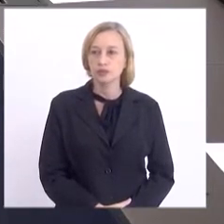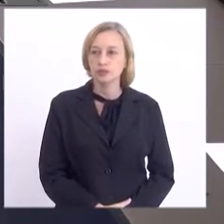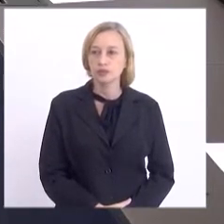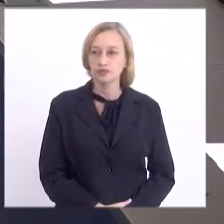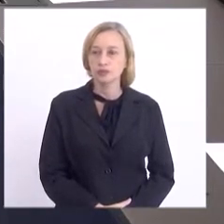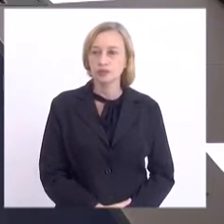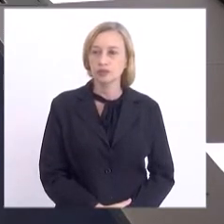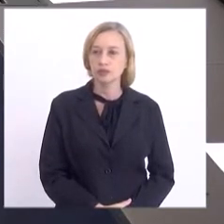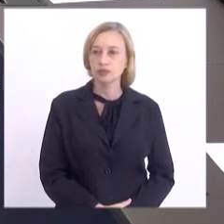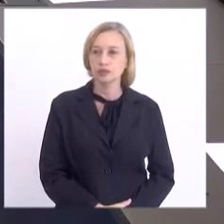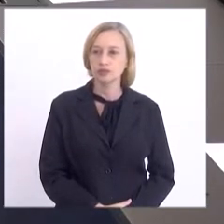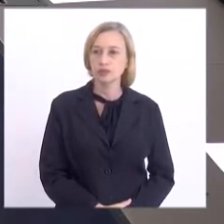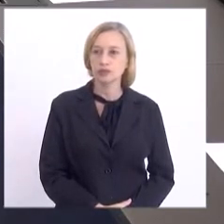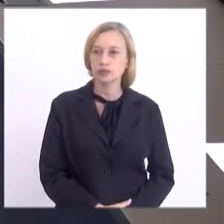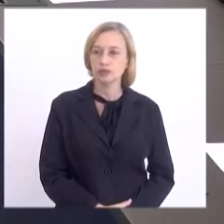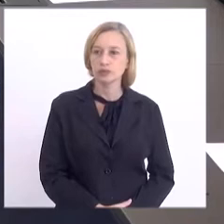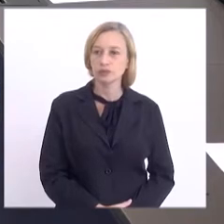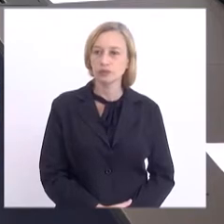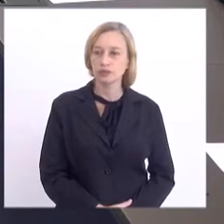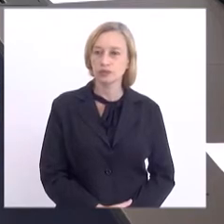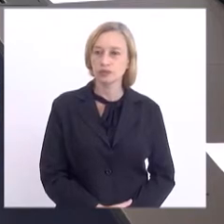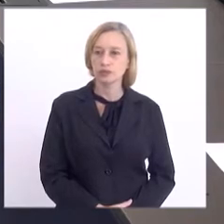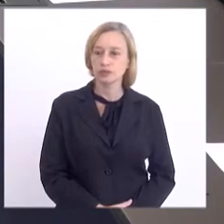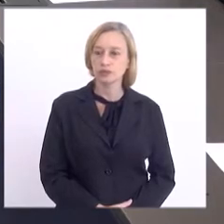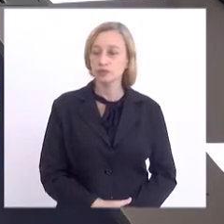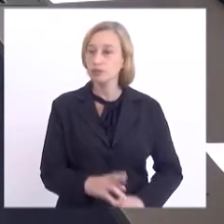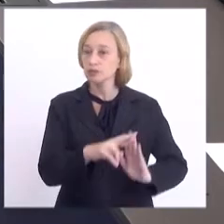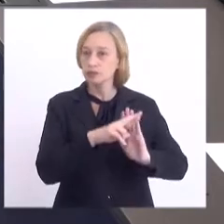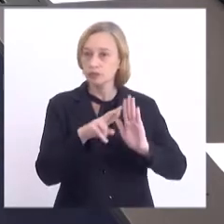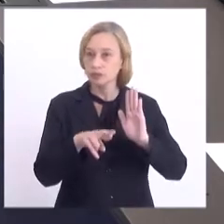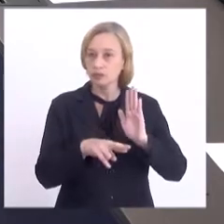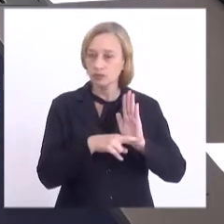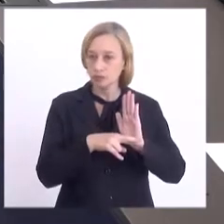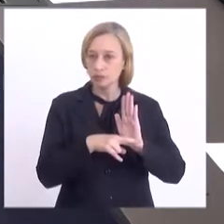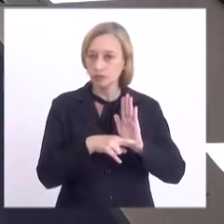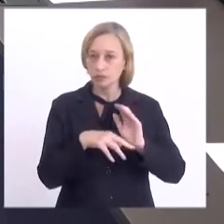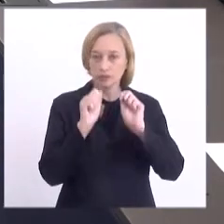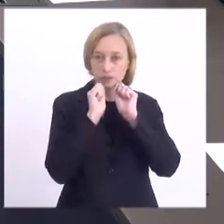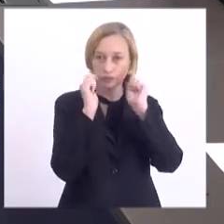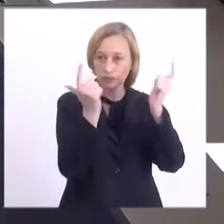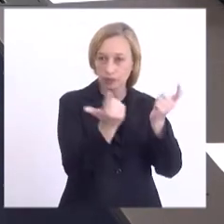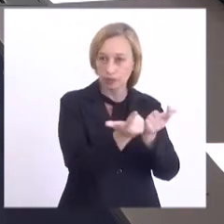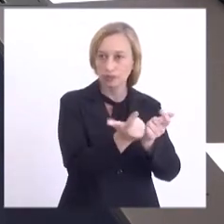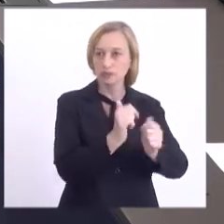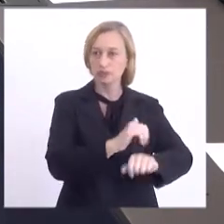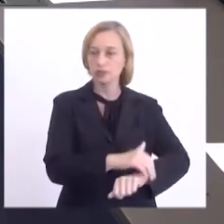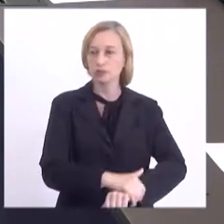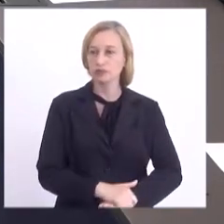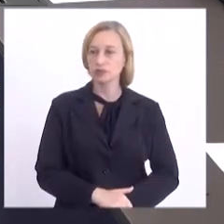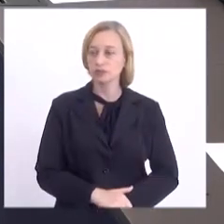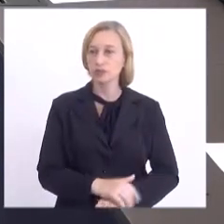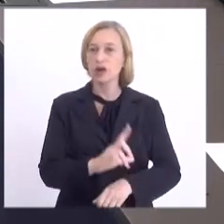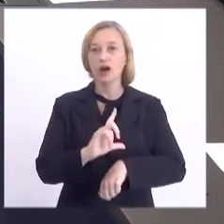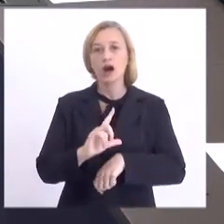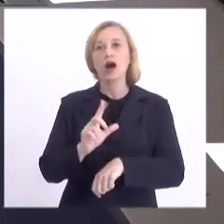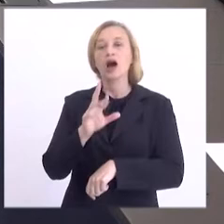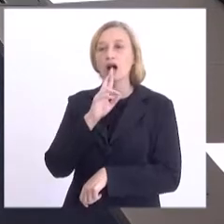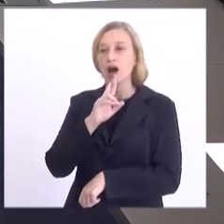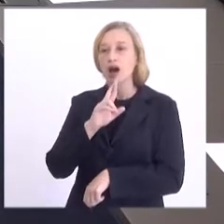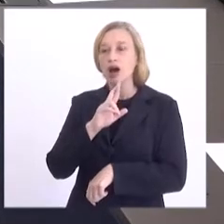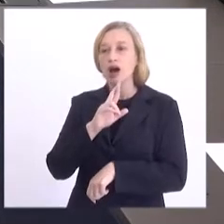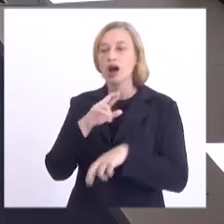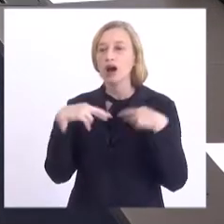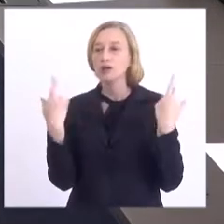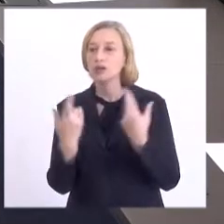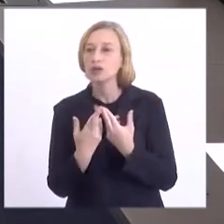e consoante o regimento interno da Assembleia Legislativa reunião estava marcada para